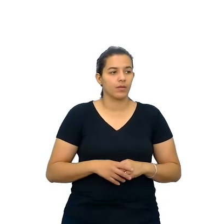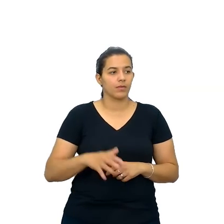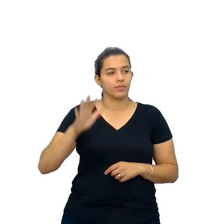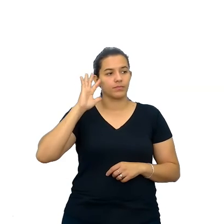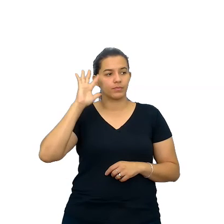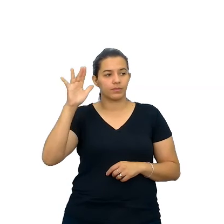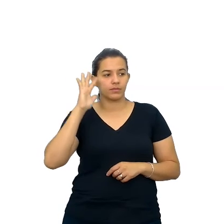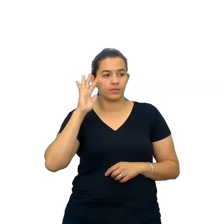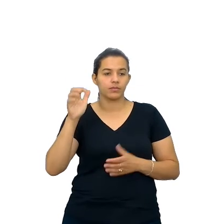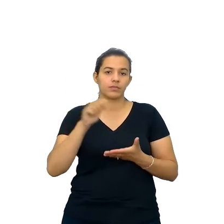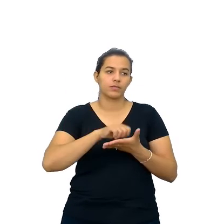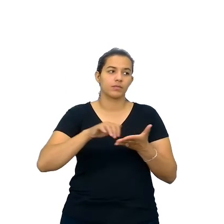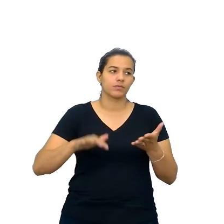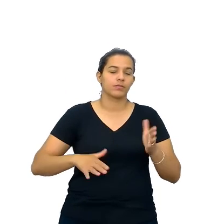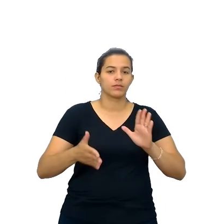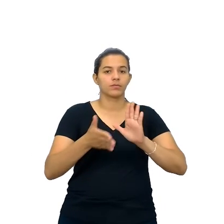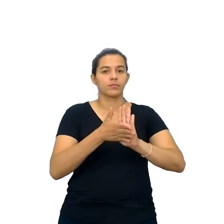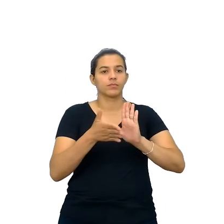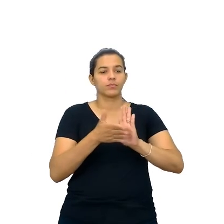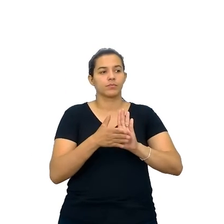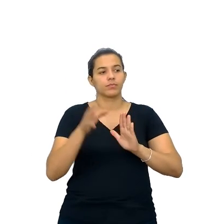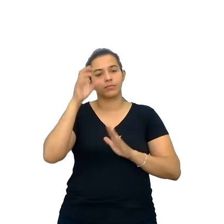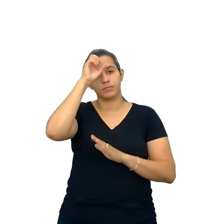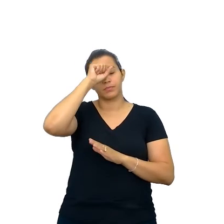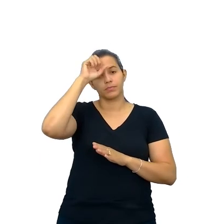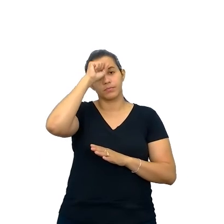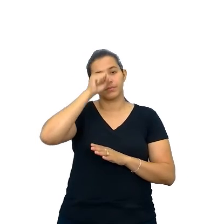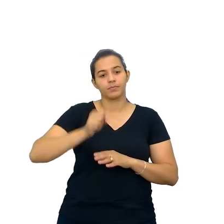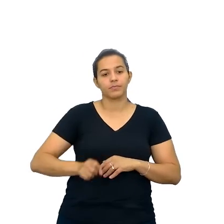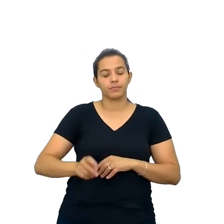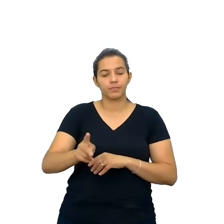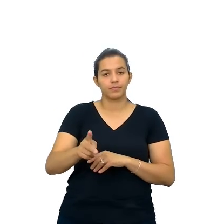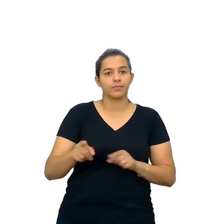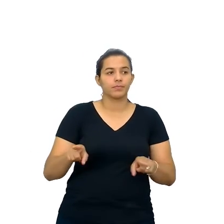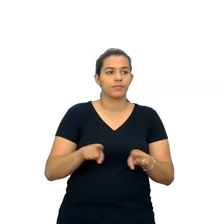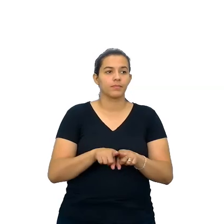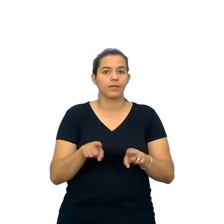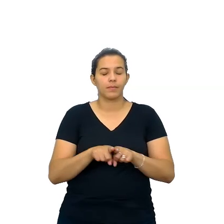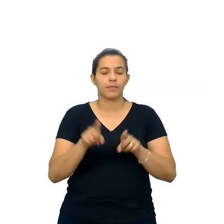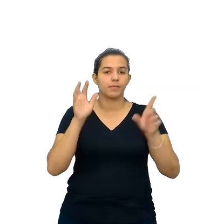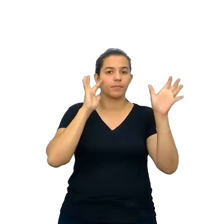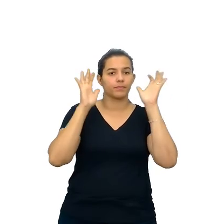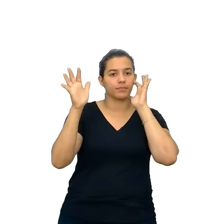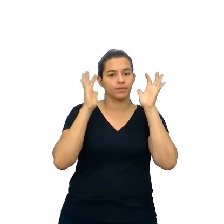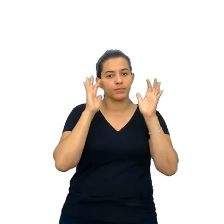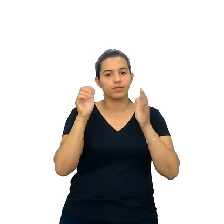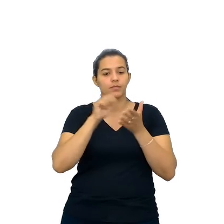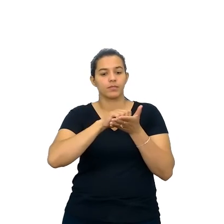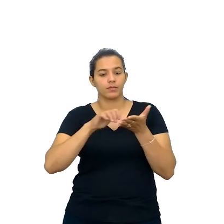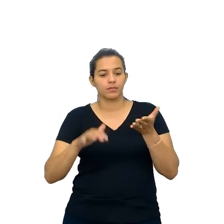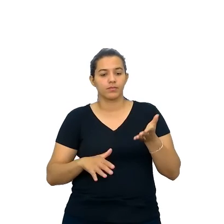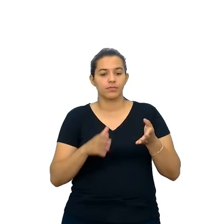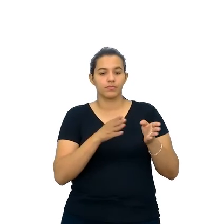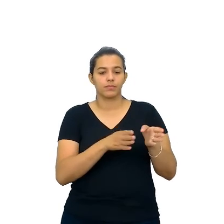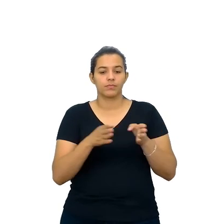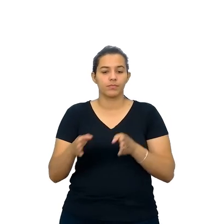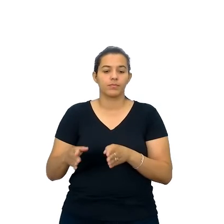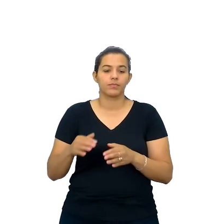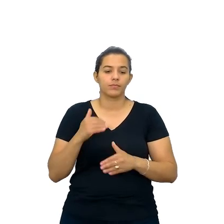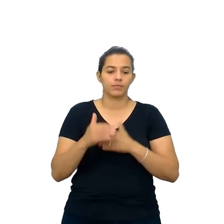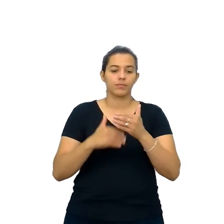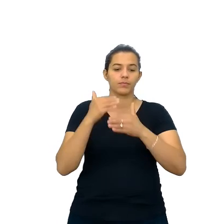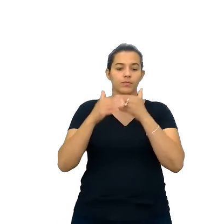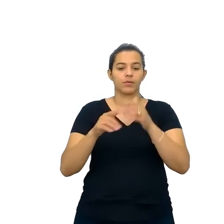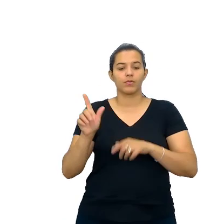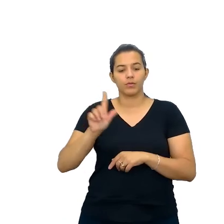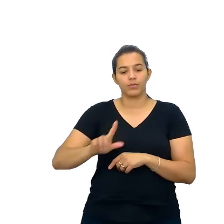nas atividades propostas do Aprender Sempre e pensando na elaboração de atividades quanto aos processos